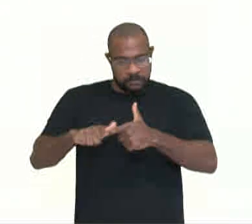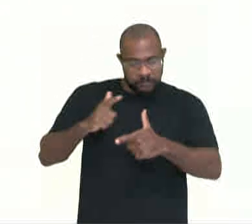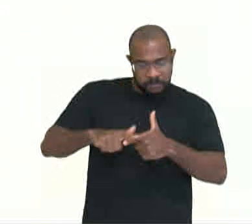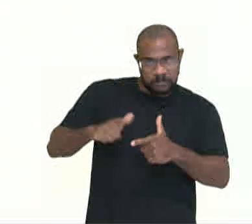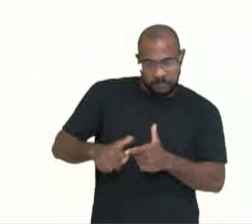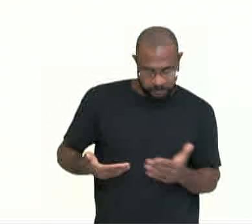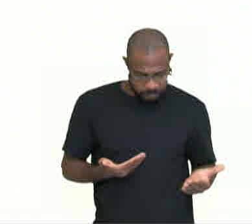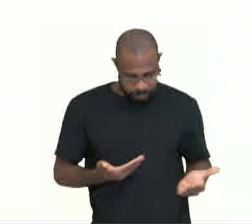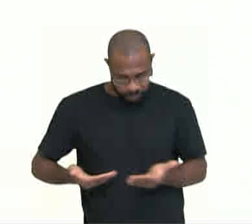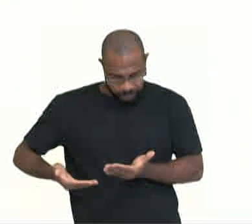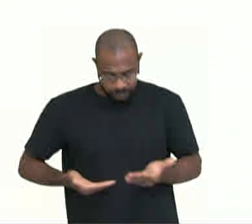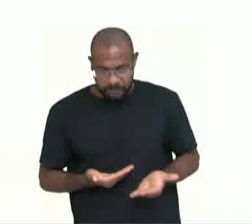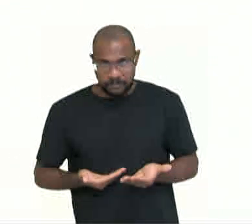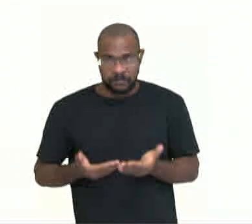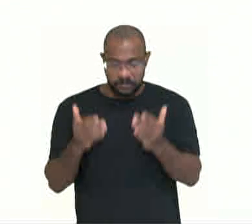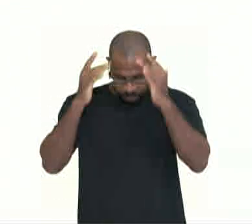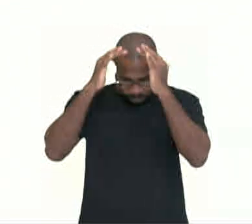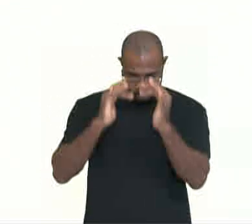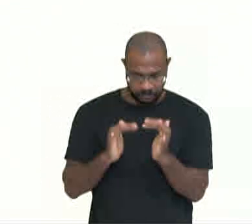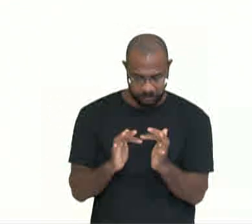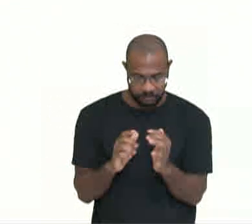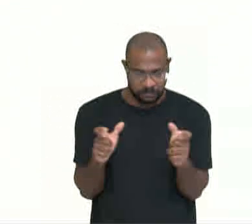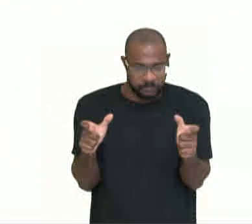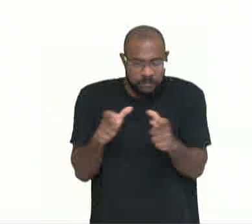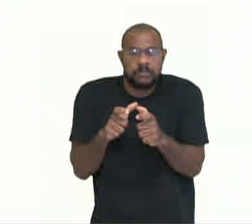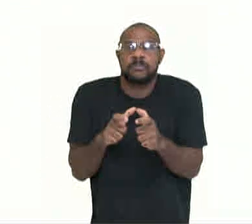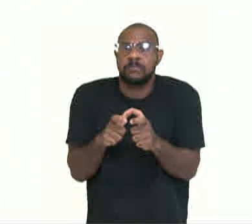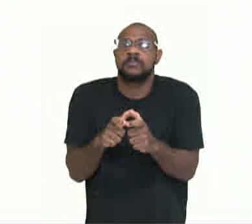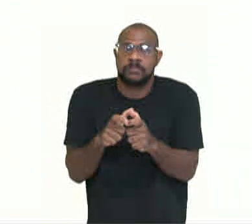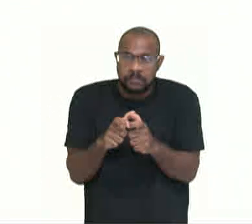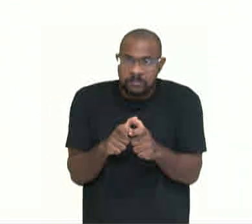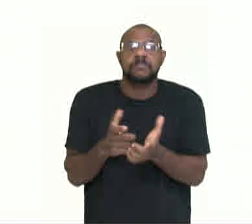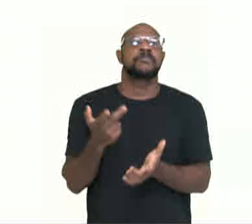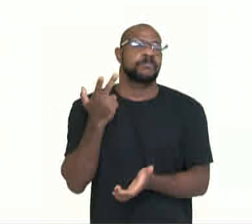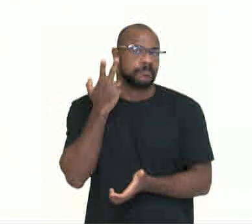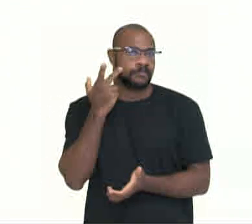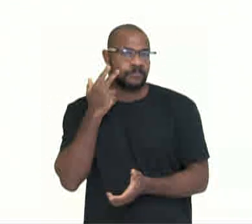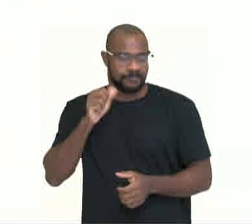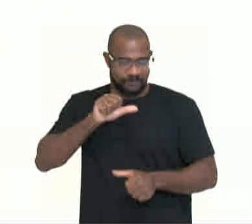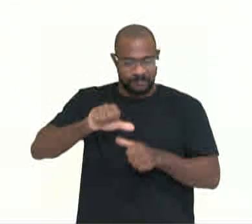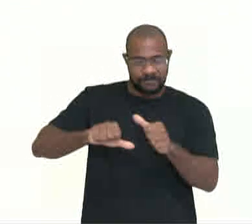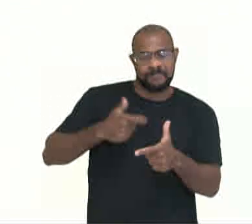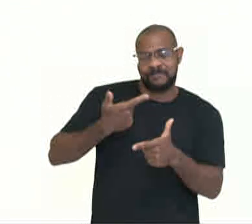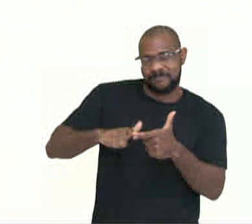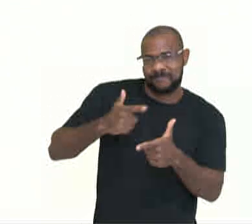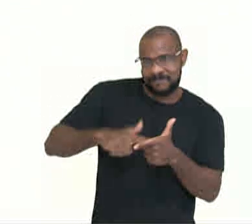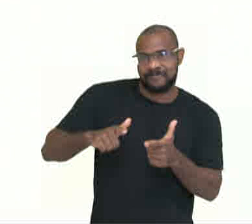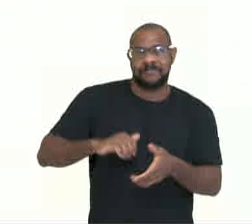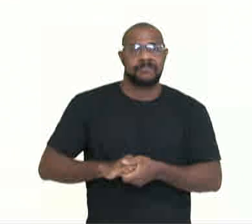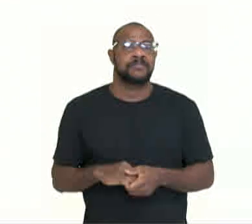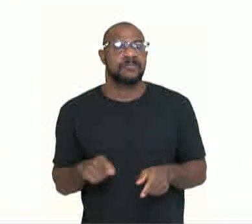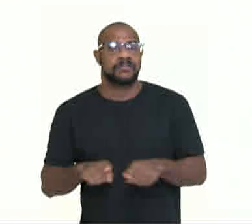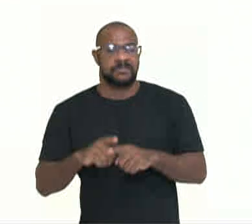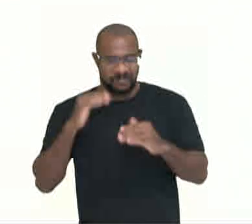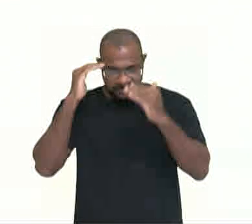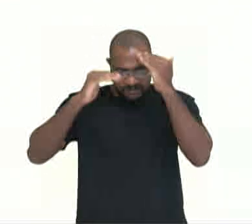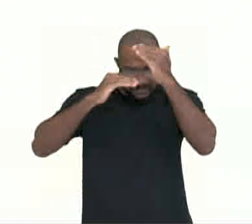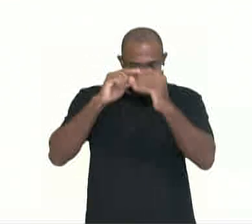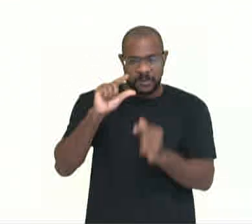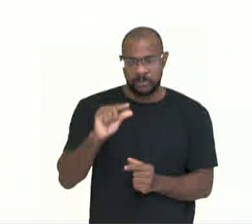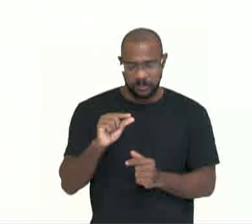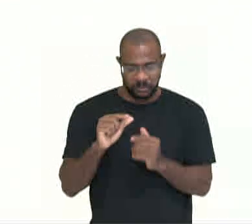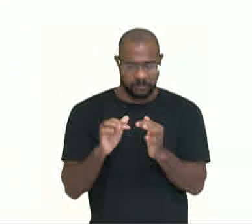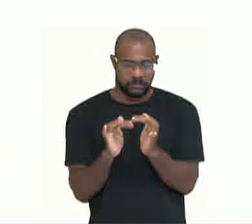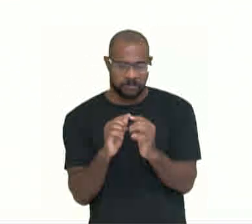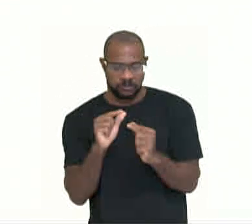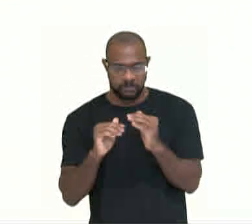qual as crianças nascem com um tamanho de cabeça menor que o normal e baixo desenvolvimento cerebral. Agências de saúde pública nos